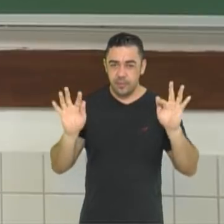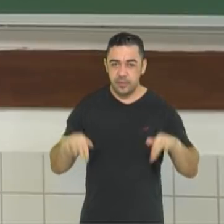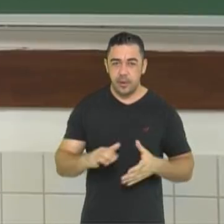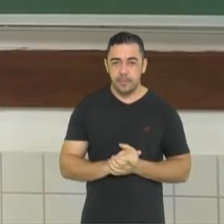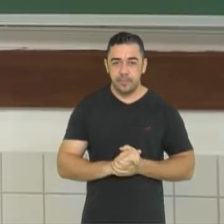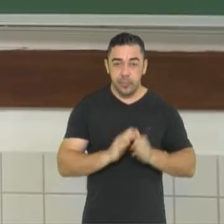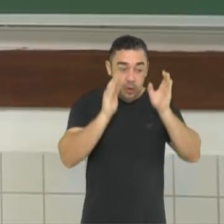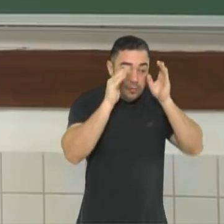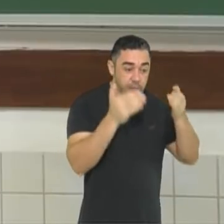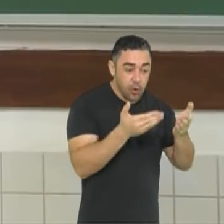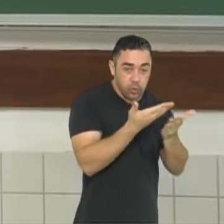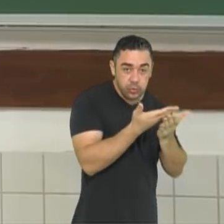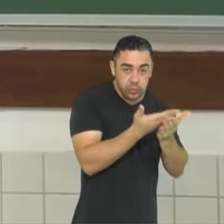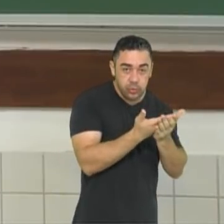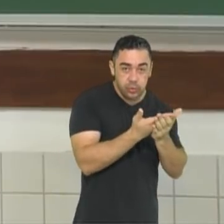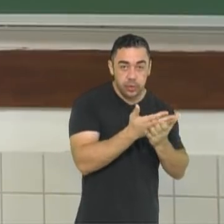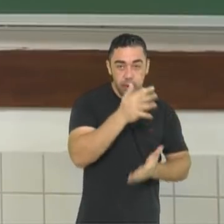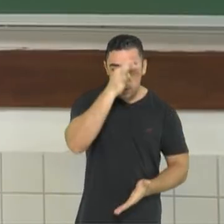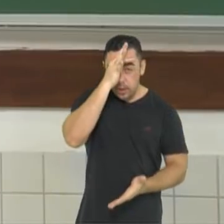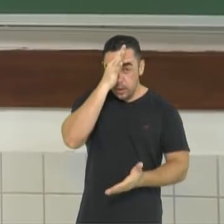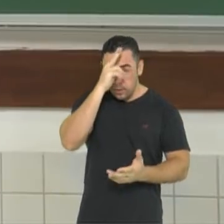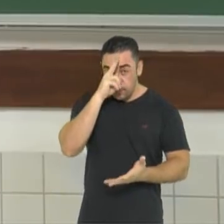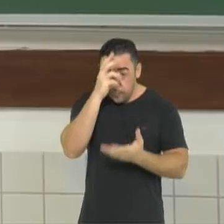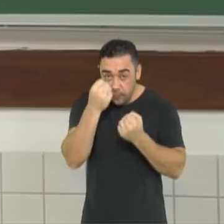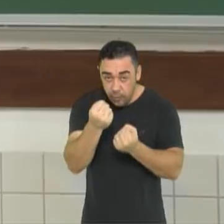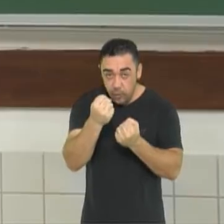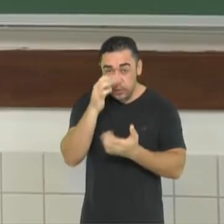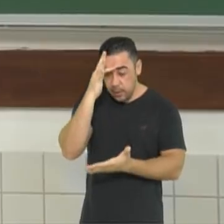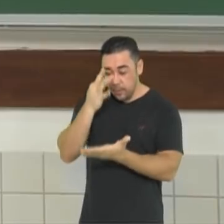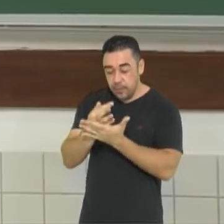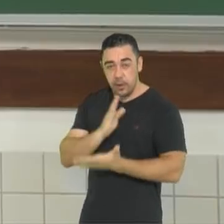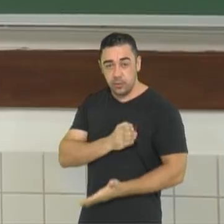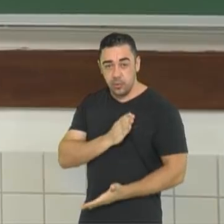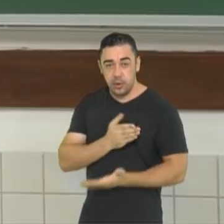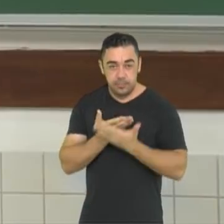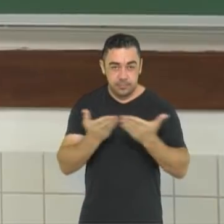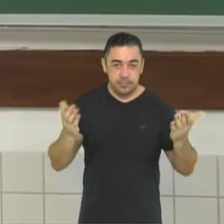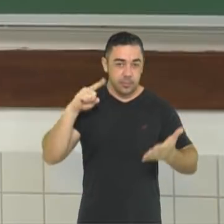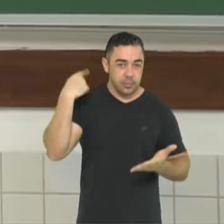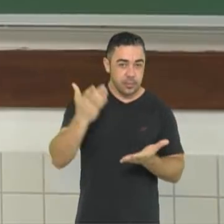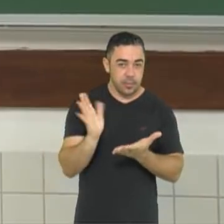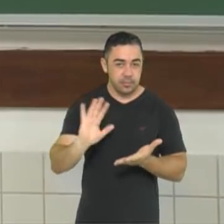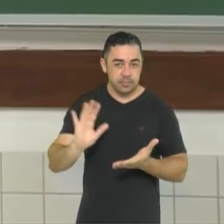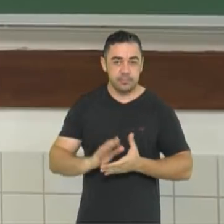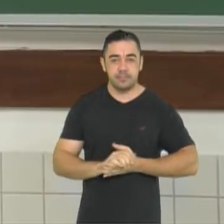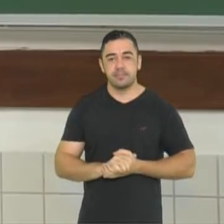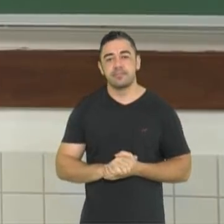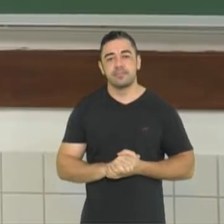Paraná. Foco nos estudos, galerinha. Força. Fé não faz mal a ninguém, né? Até a próxima. Valeu!